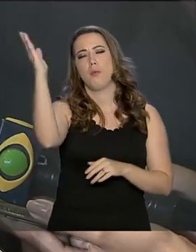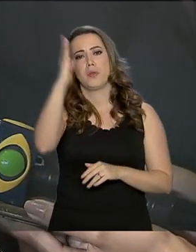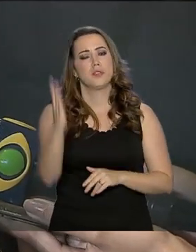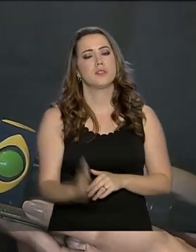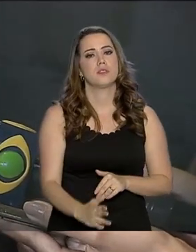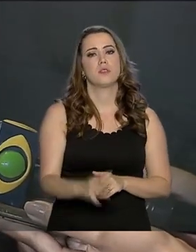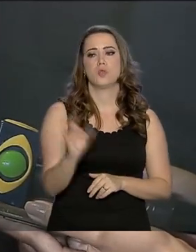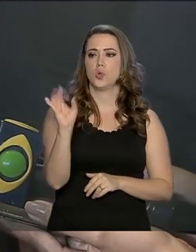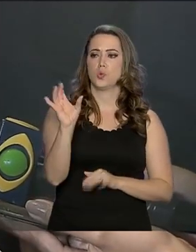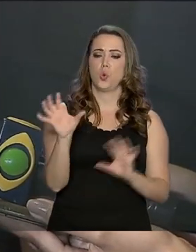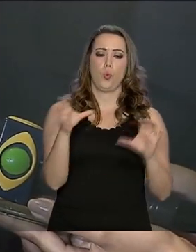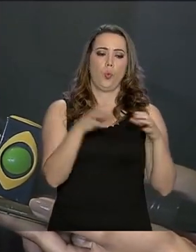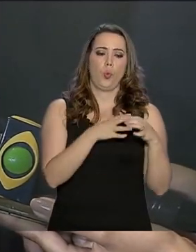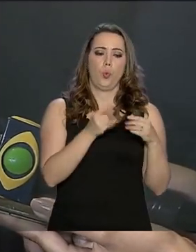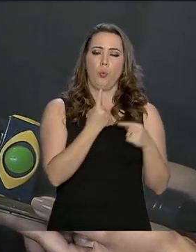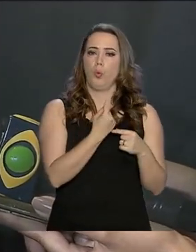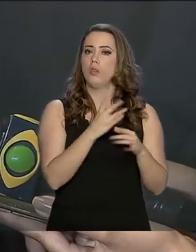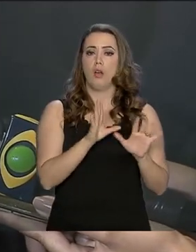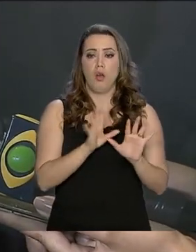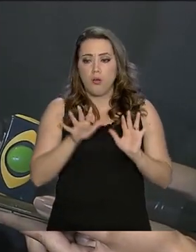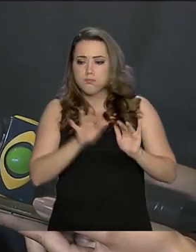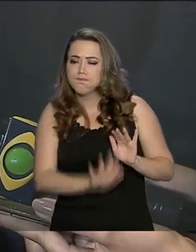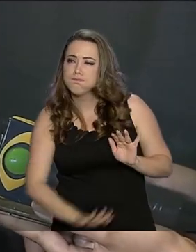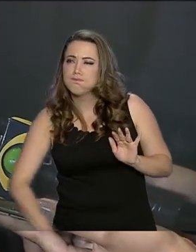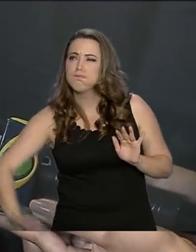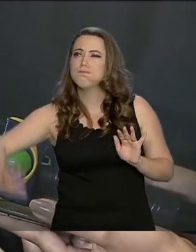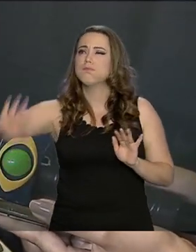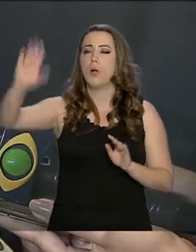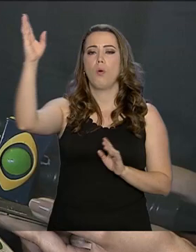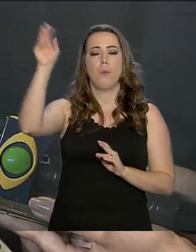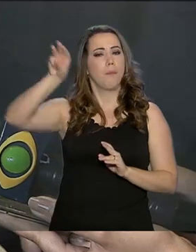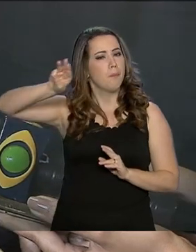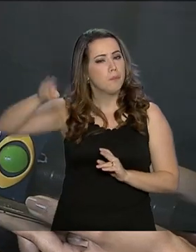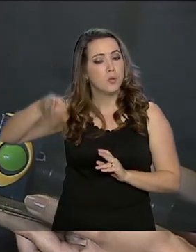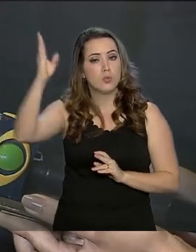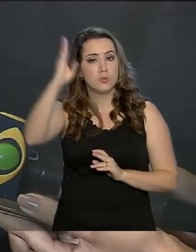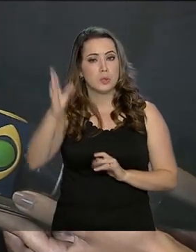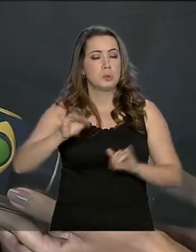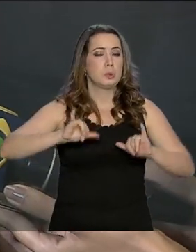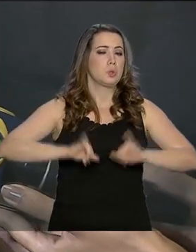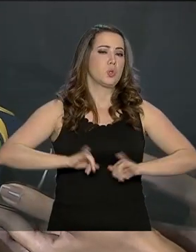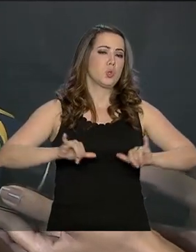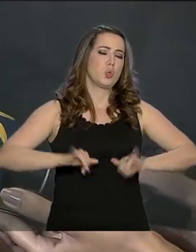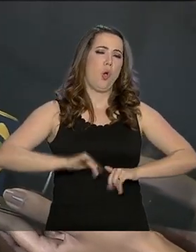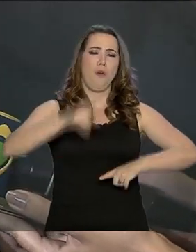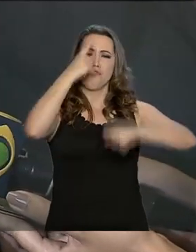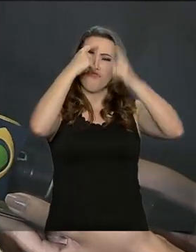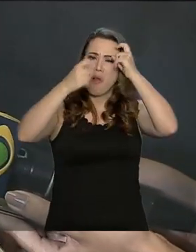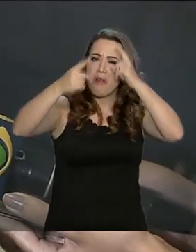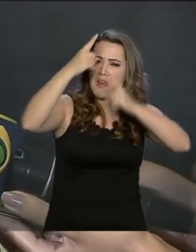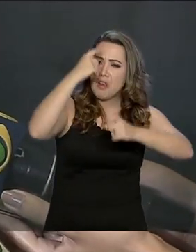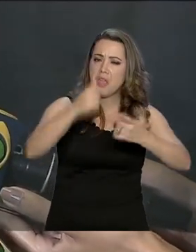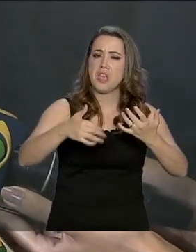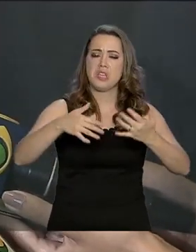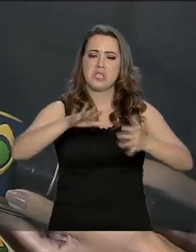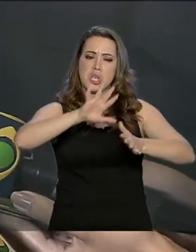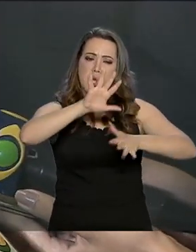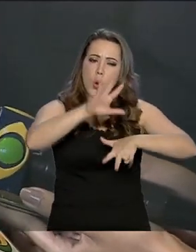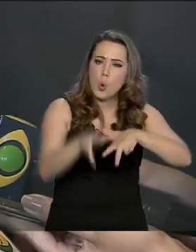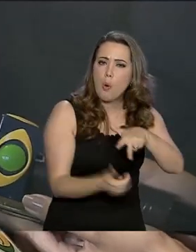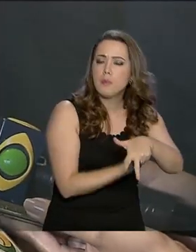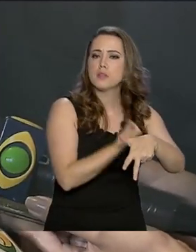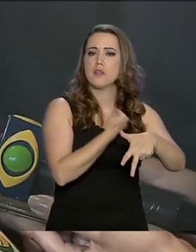ao mercado aos milhões de brasileiros que sofrem com a violência com crime organizado com a corrupção